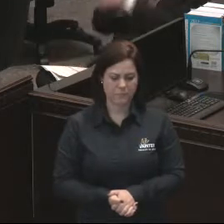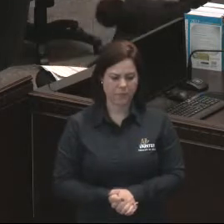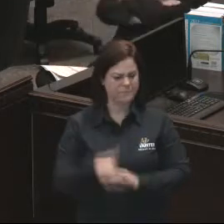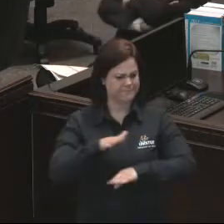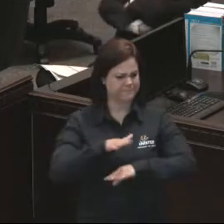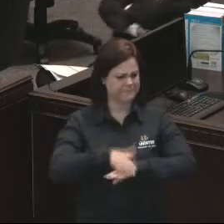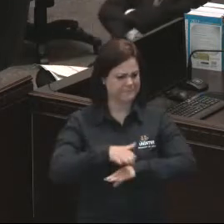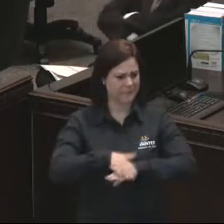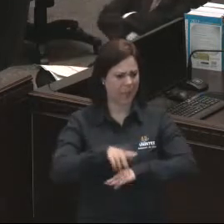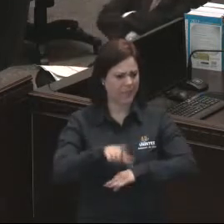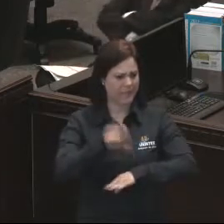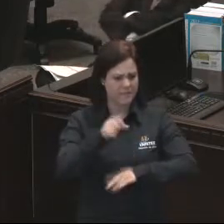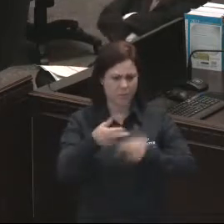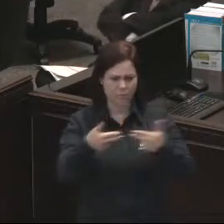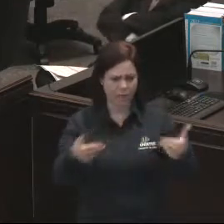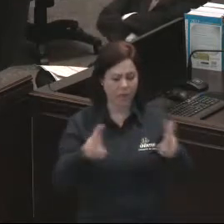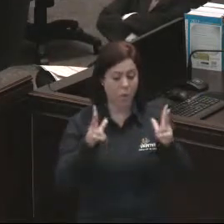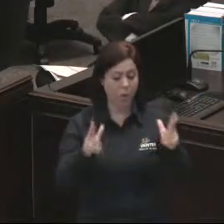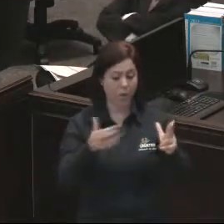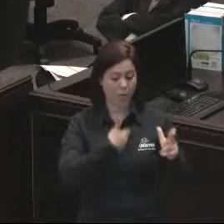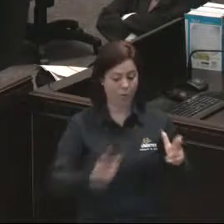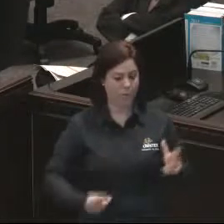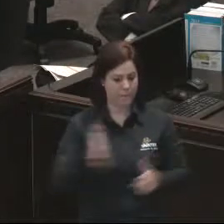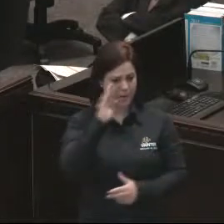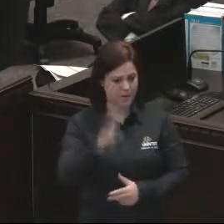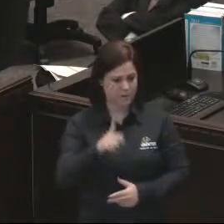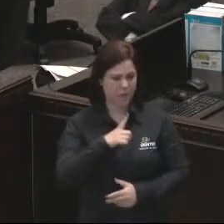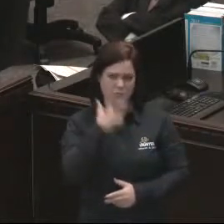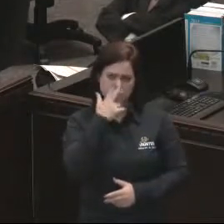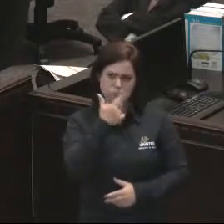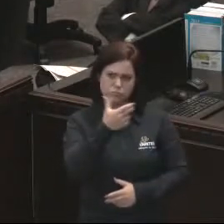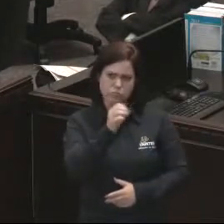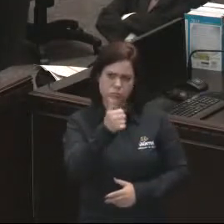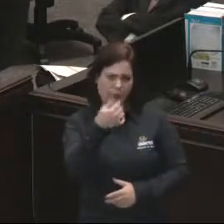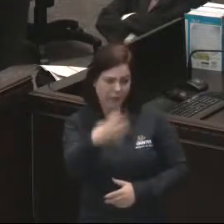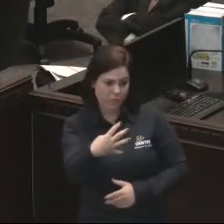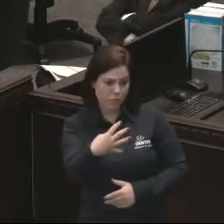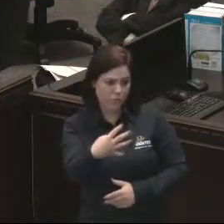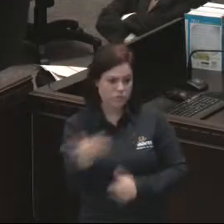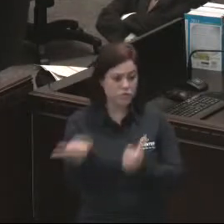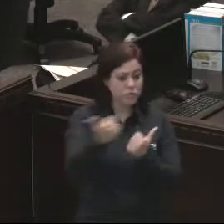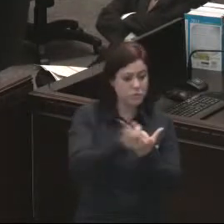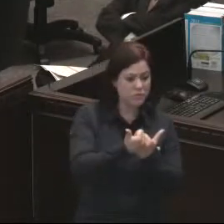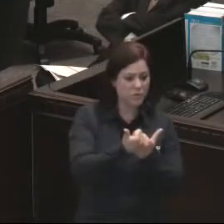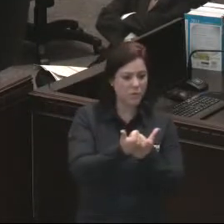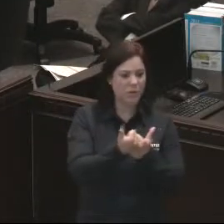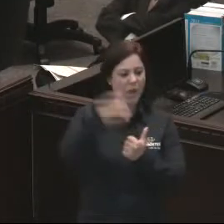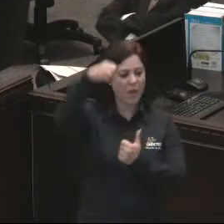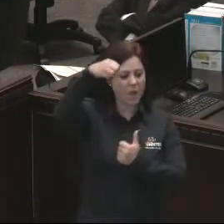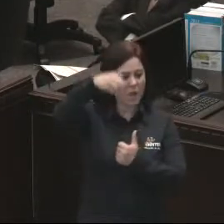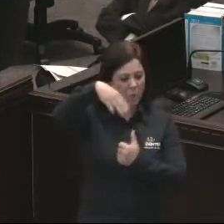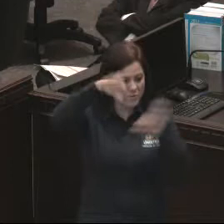governo brasileiro tomou, eu acho que foi em 2014, substituir todas as lâmpadas, uhum, né,